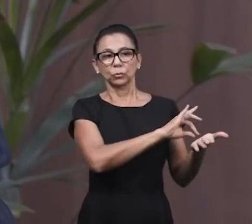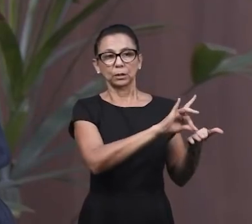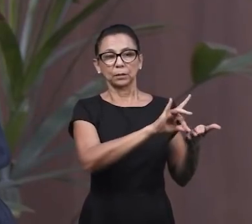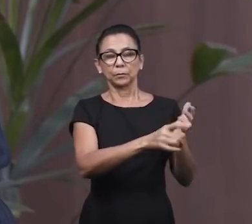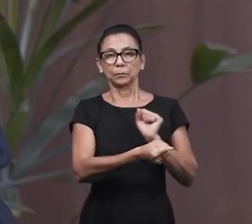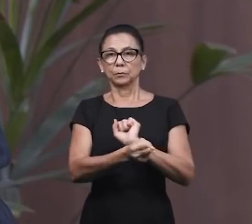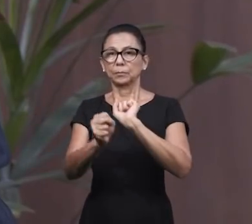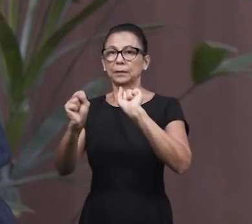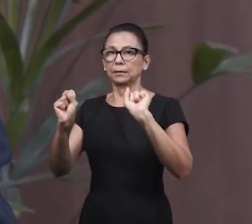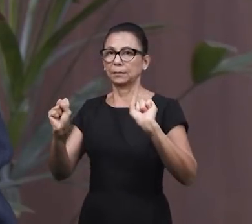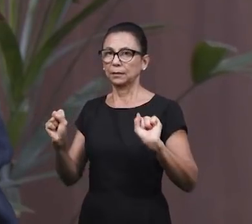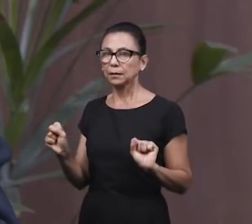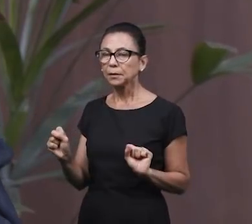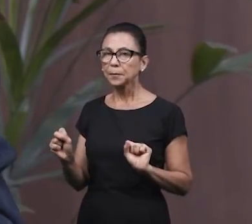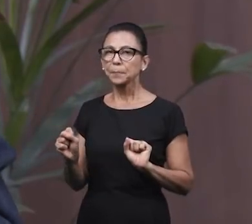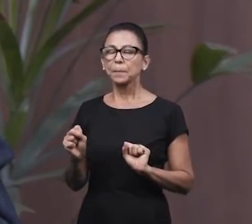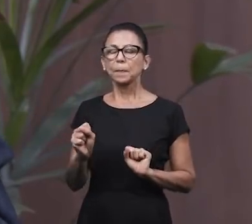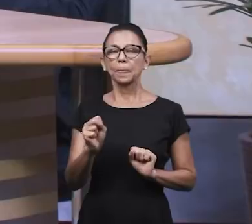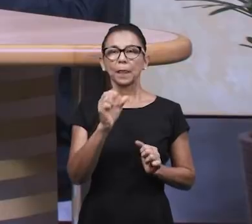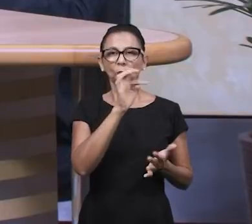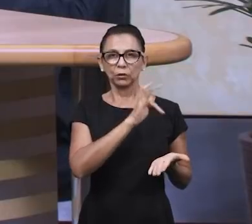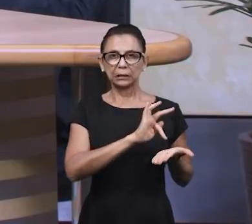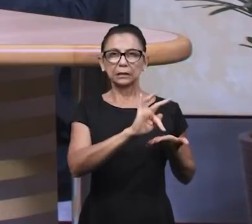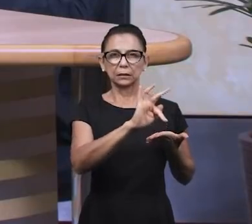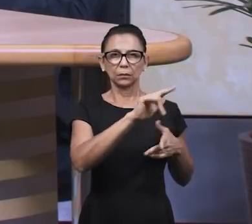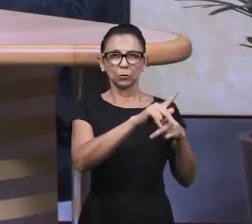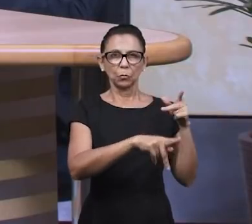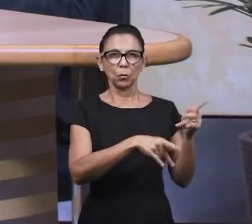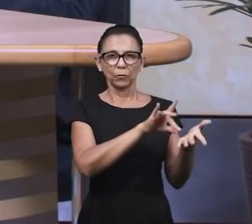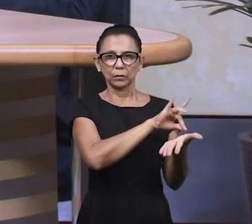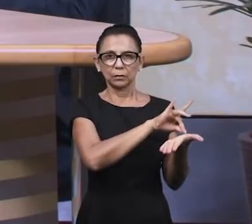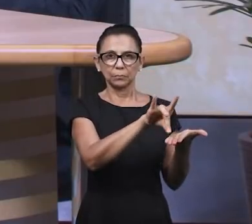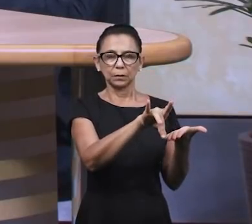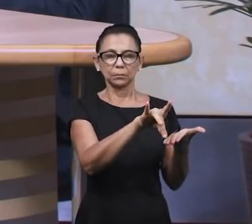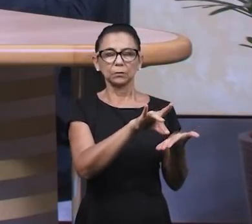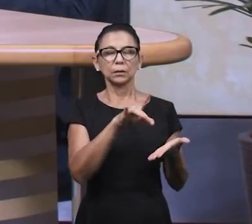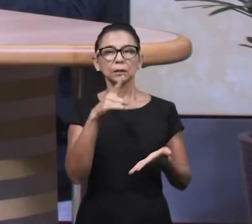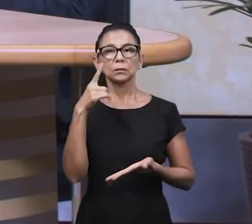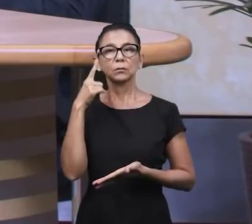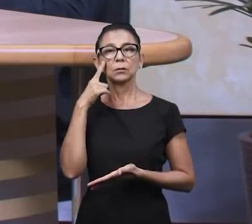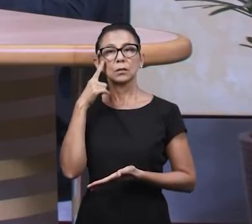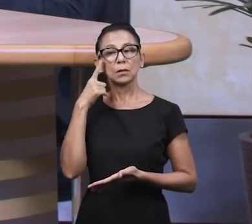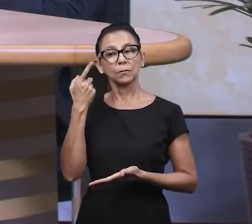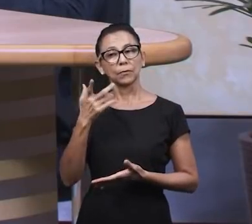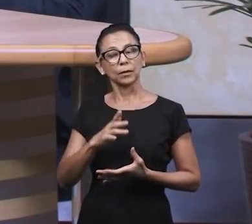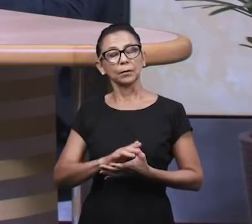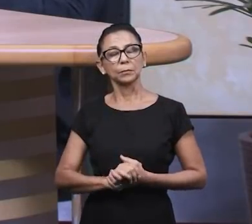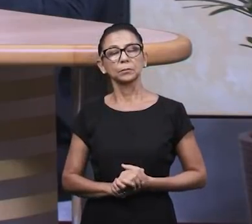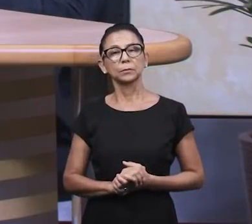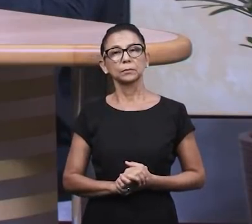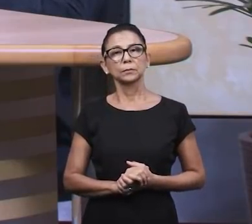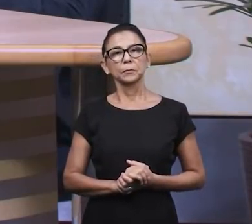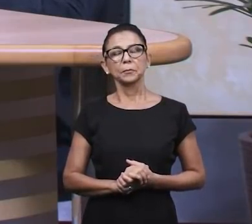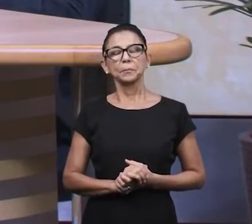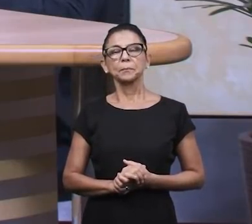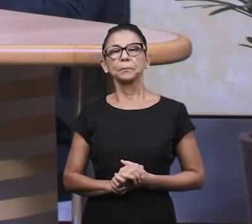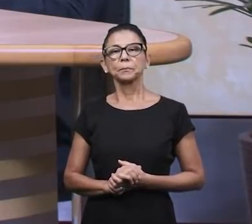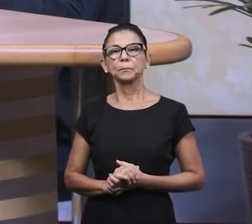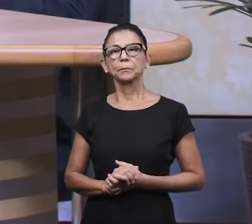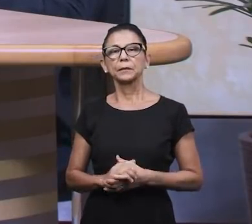nós vamos encontrar determinadas figuras na condição dele como